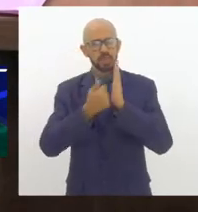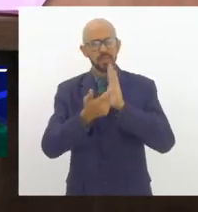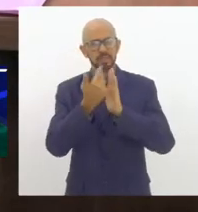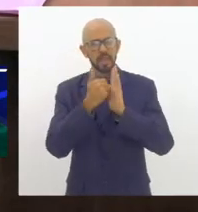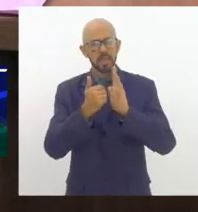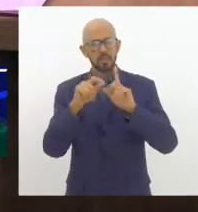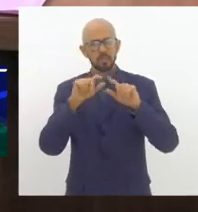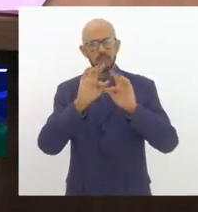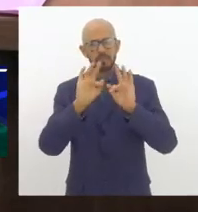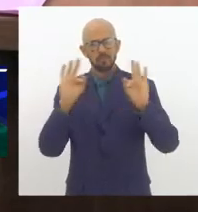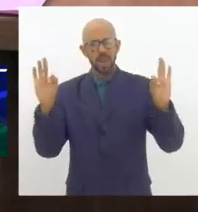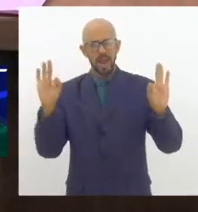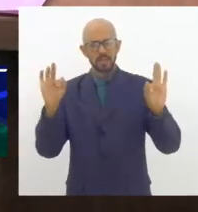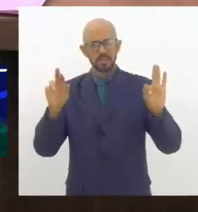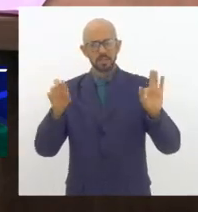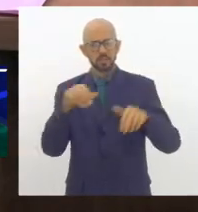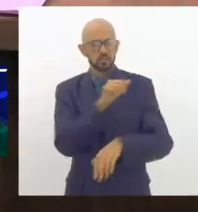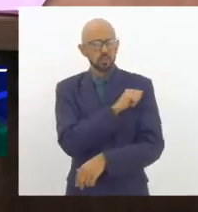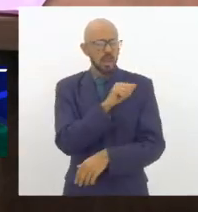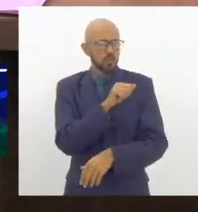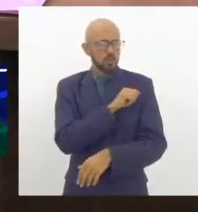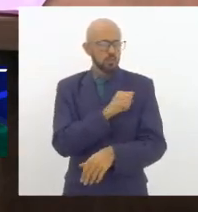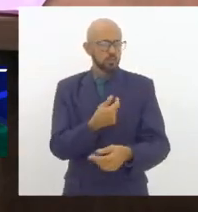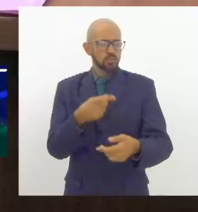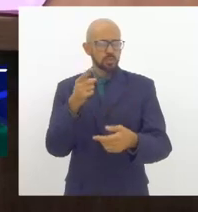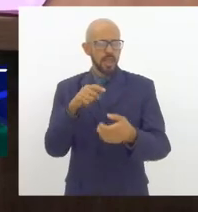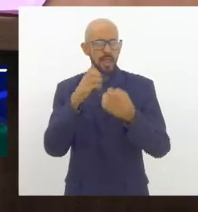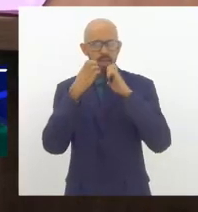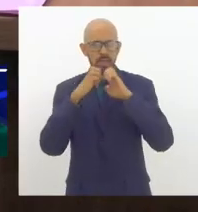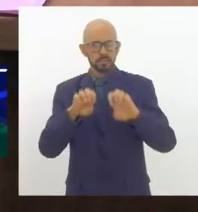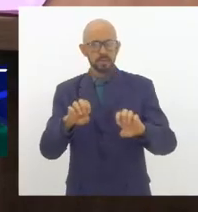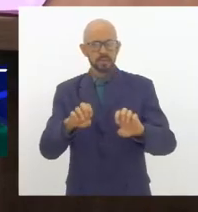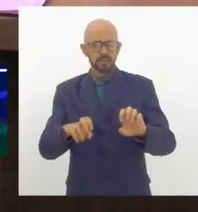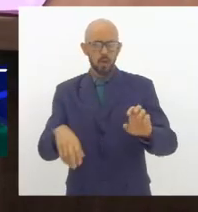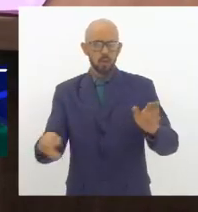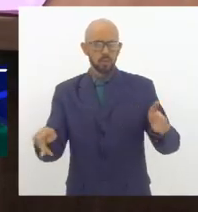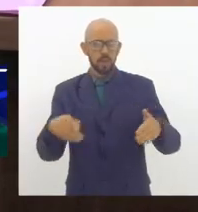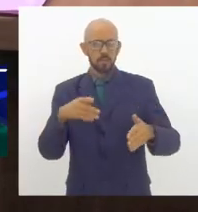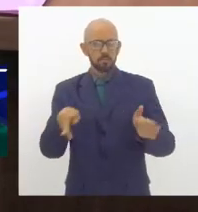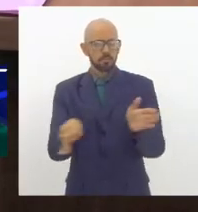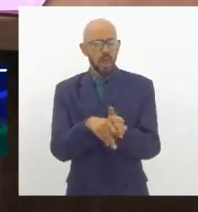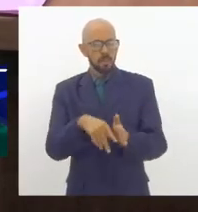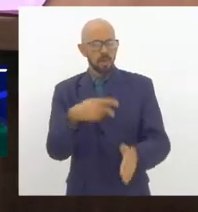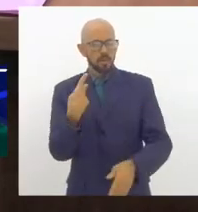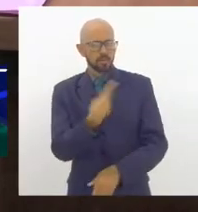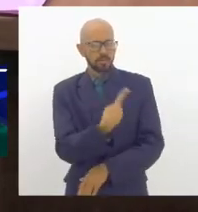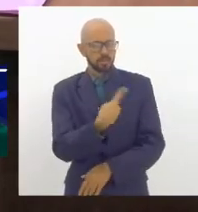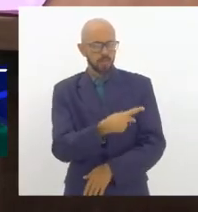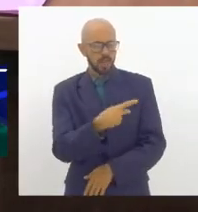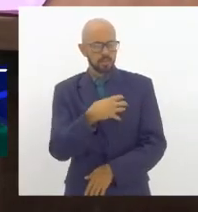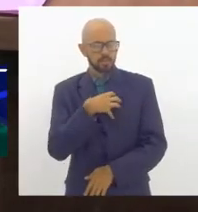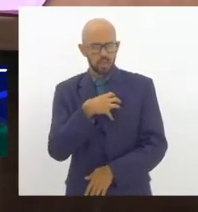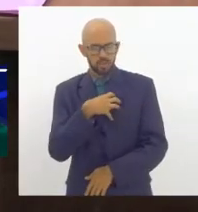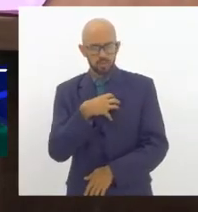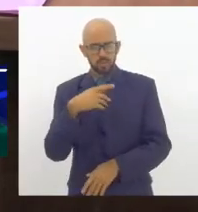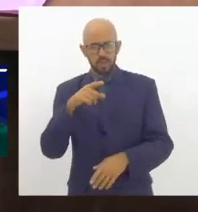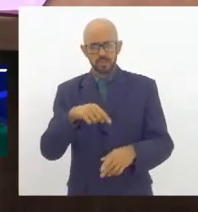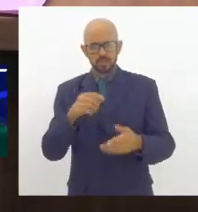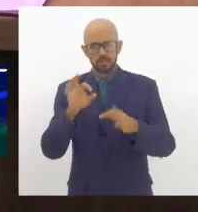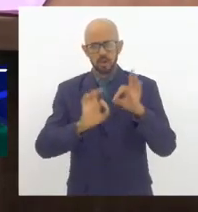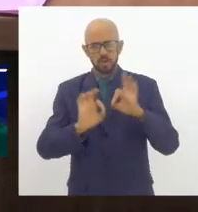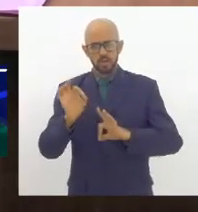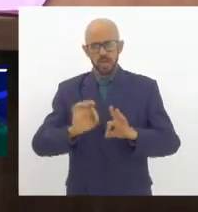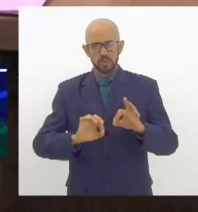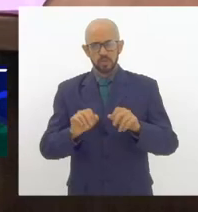frase dos alunos expressam muito sobre eles e aí esse projeto traz também essa participação